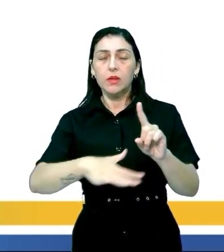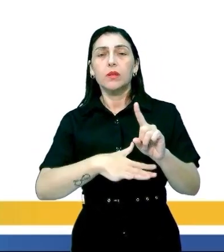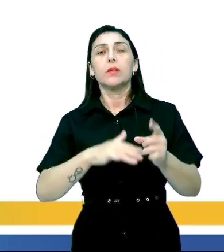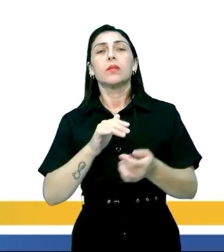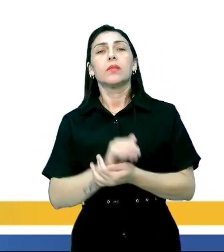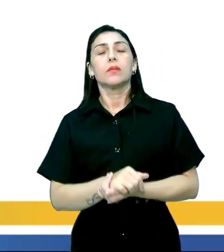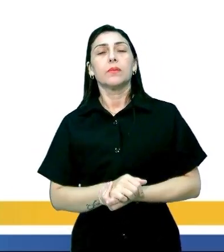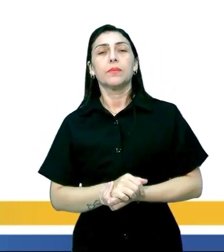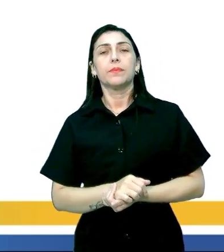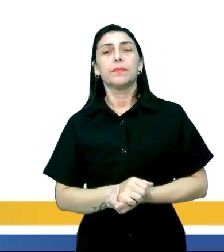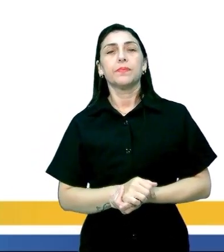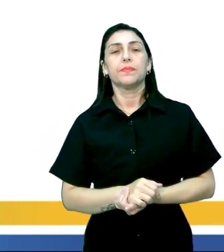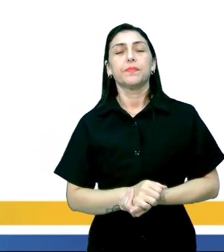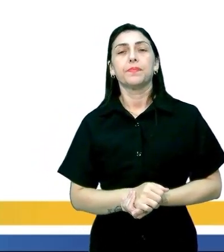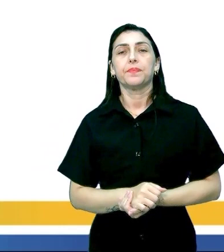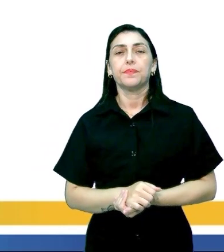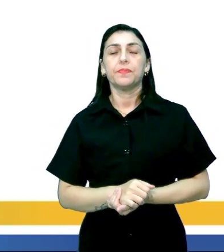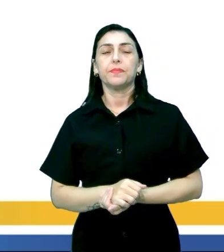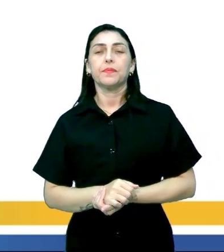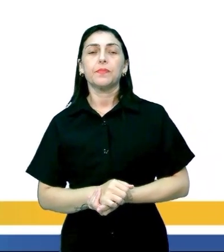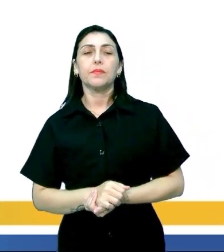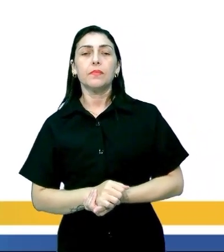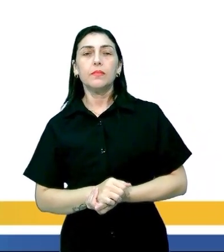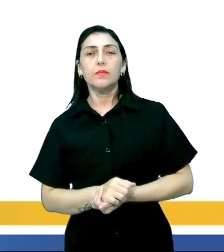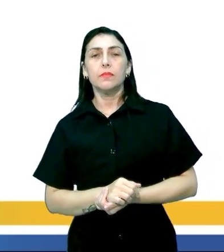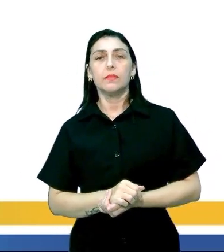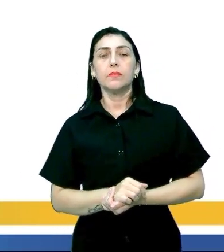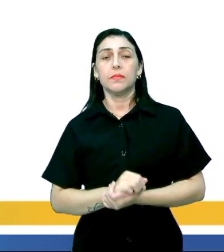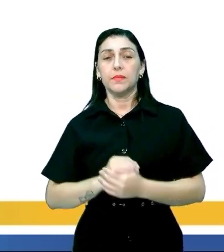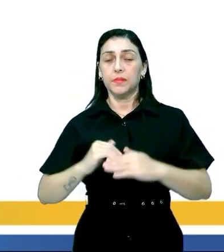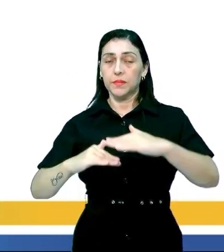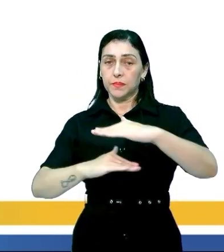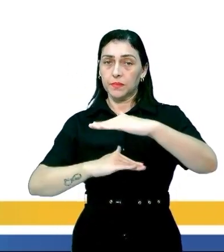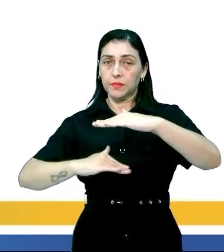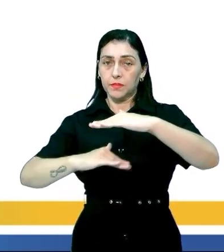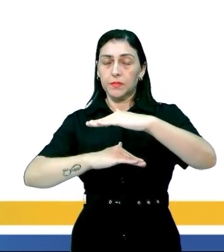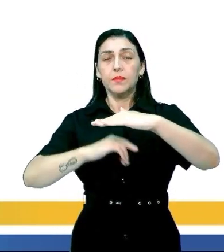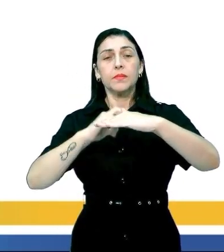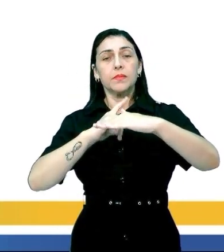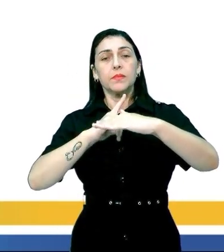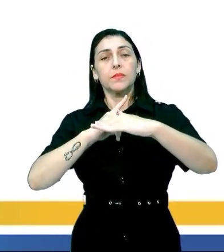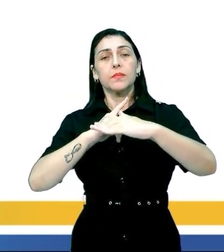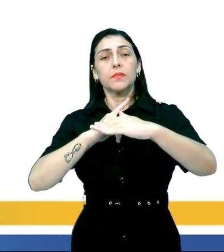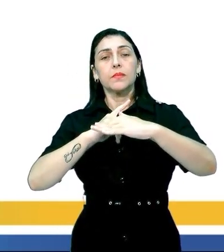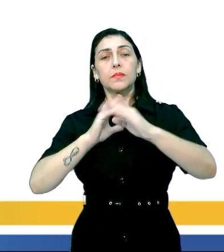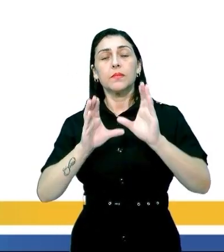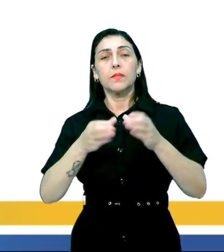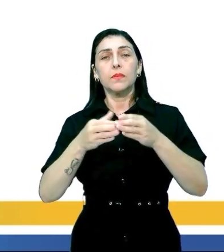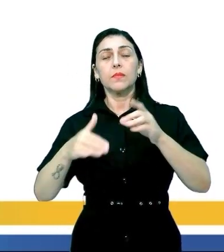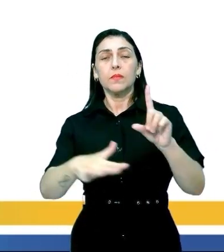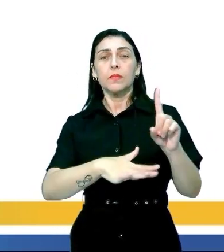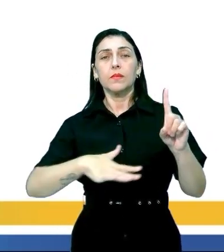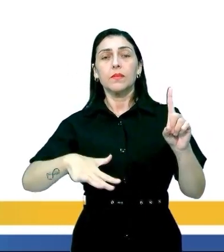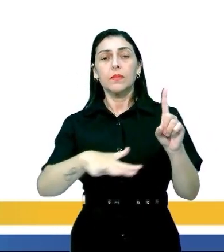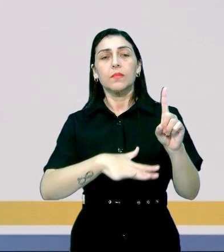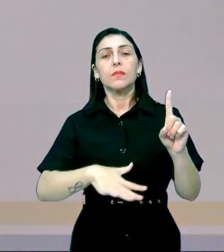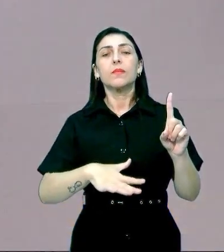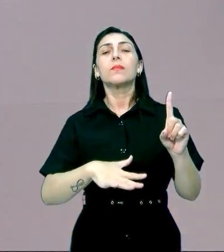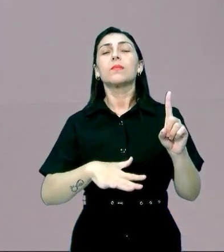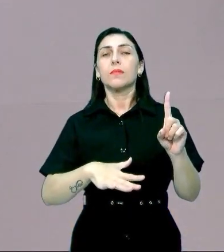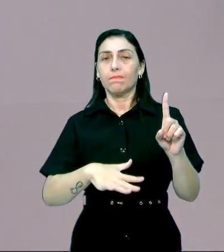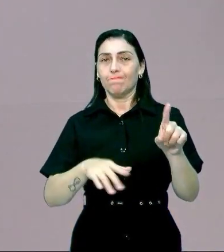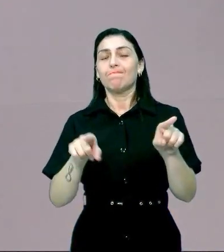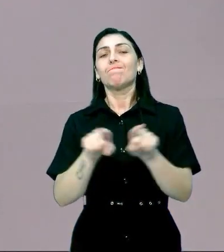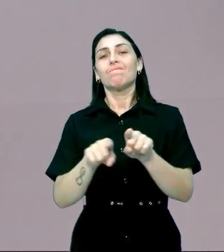algo um tanto quanto inalterável. E bem no meio nós temos aí classes sociais, que aí se